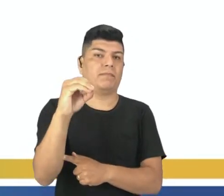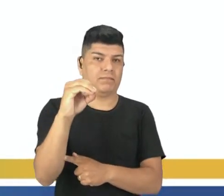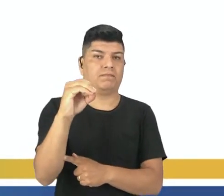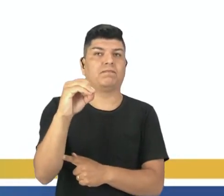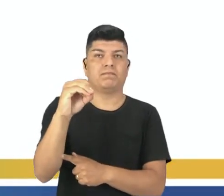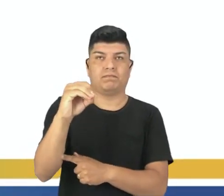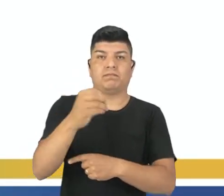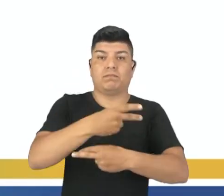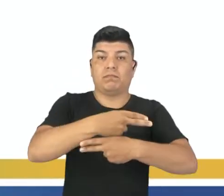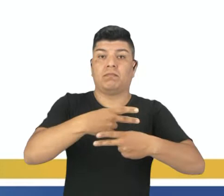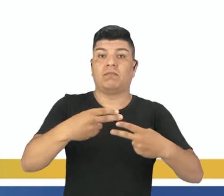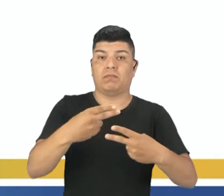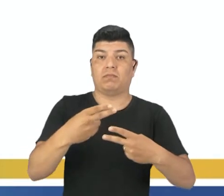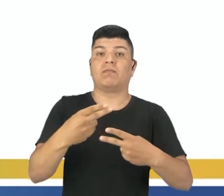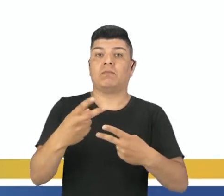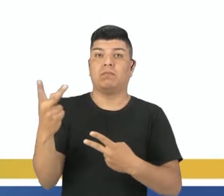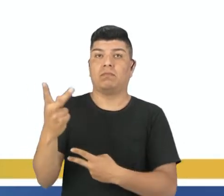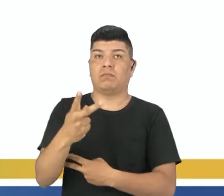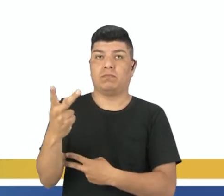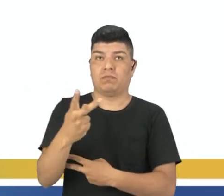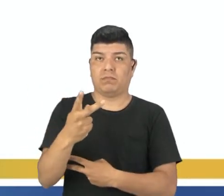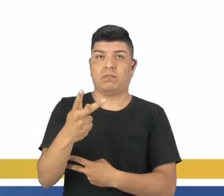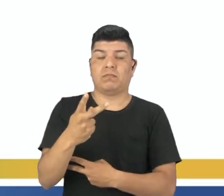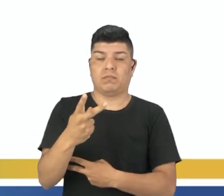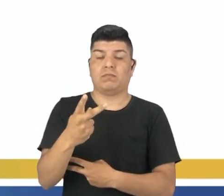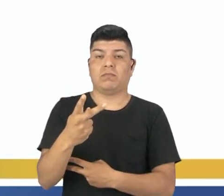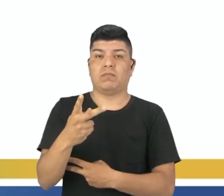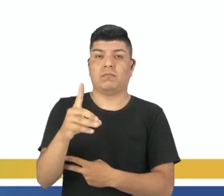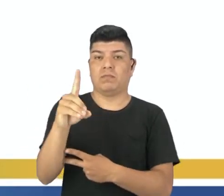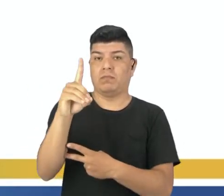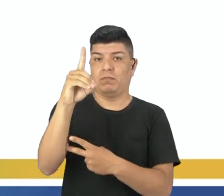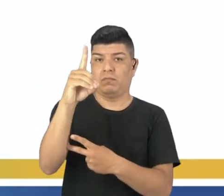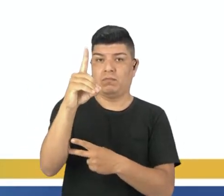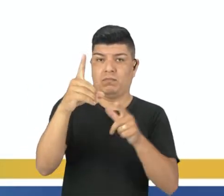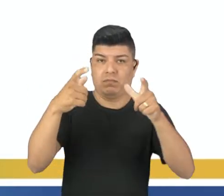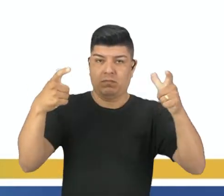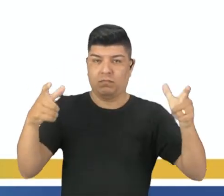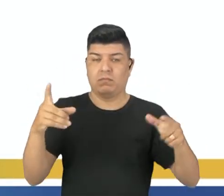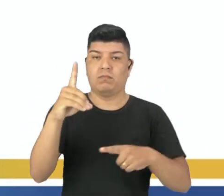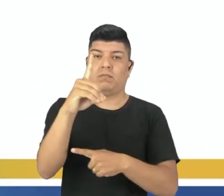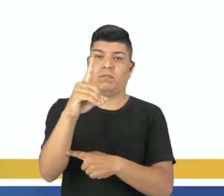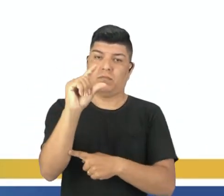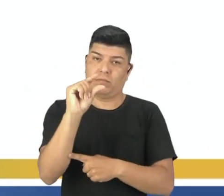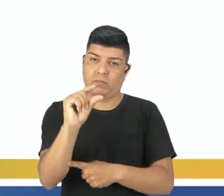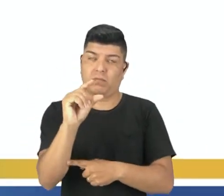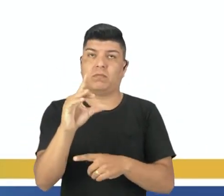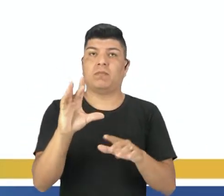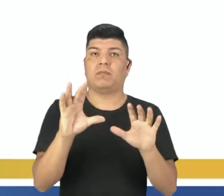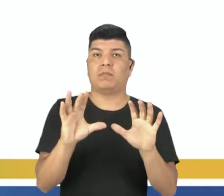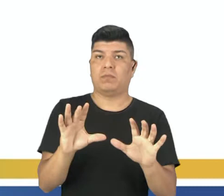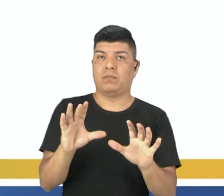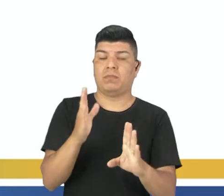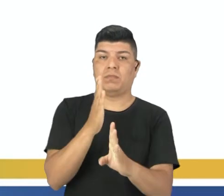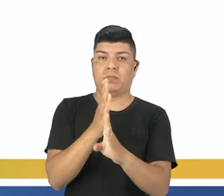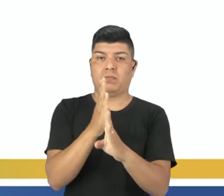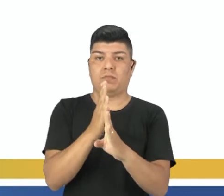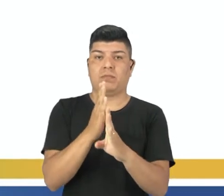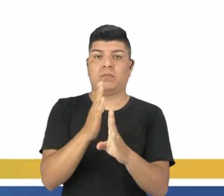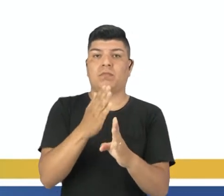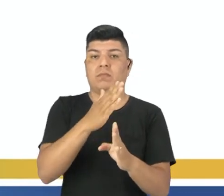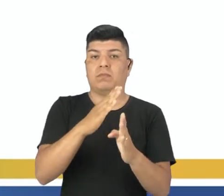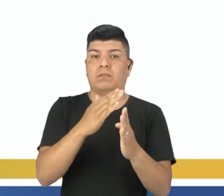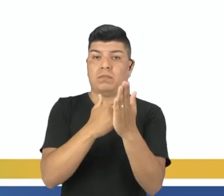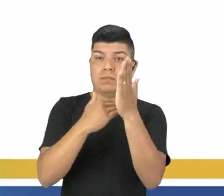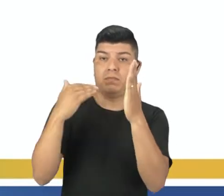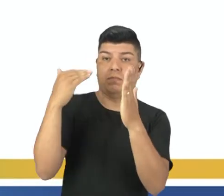Pô o produto entre as duas diagonais né que a gente chama de decisão e de Zinho por por se tratar da diagonal